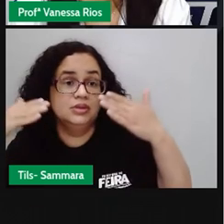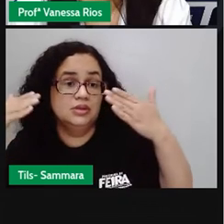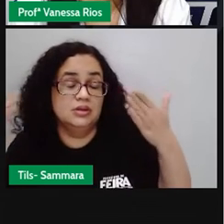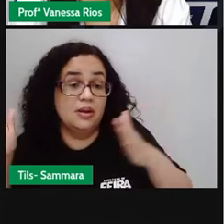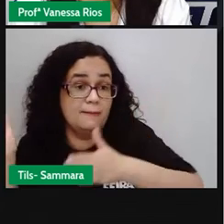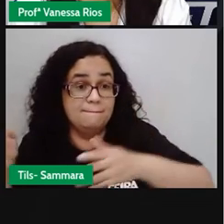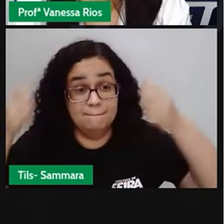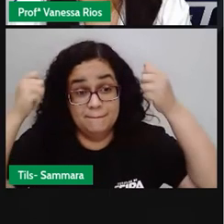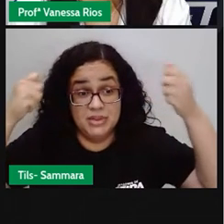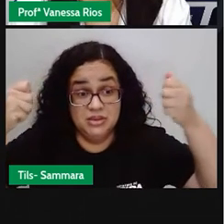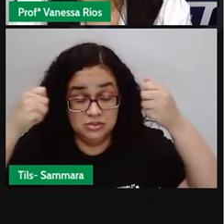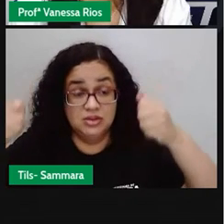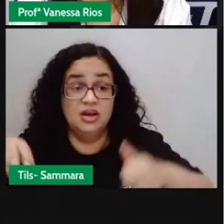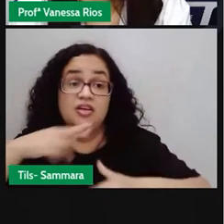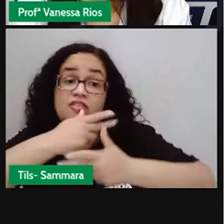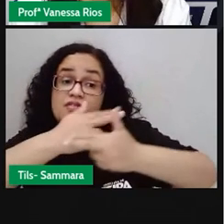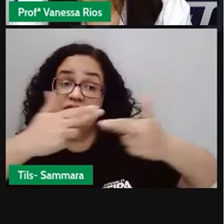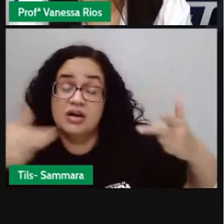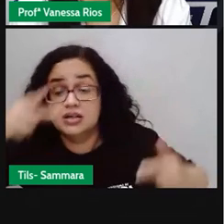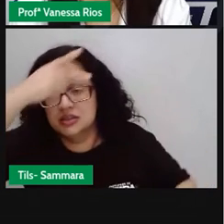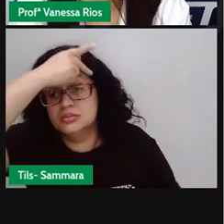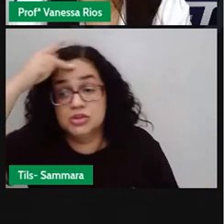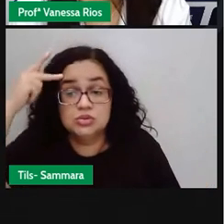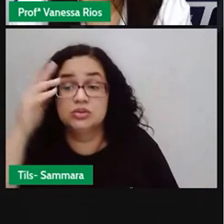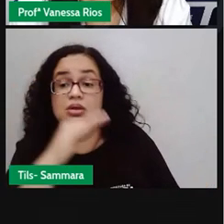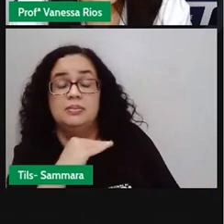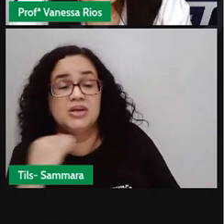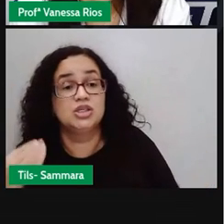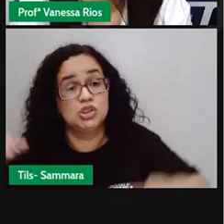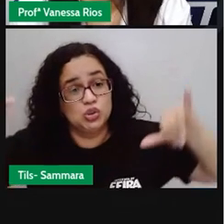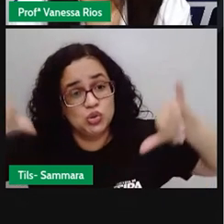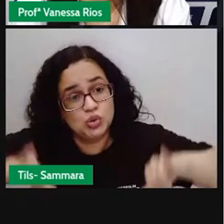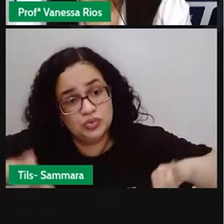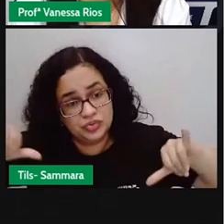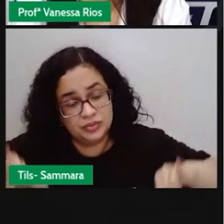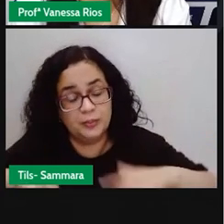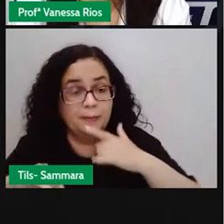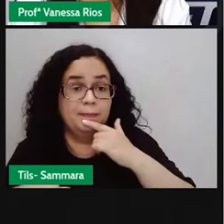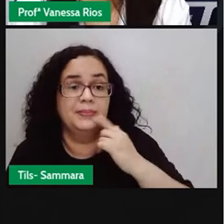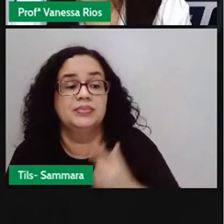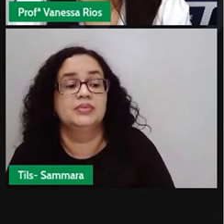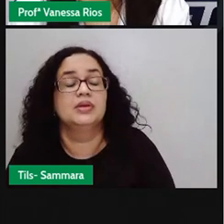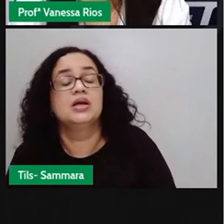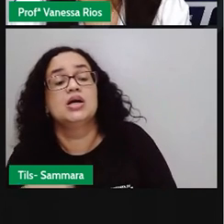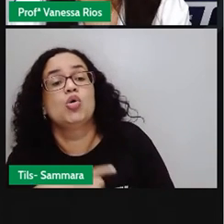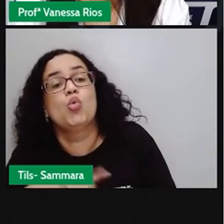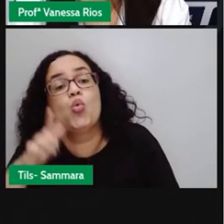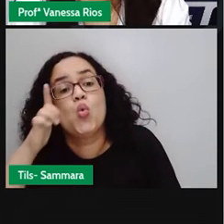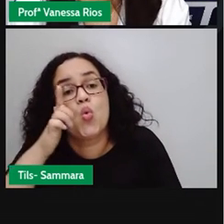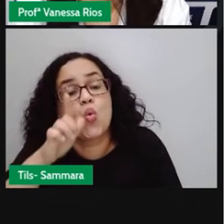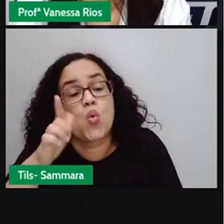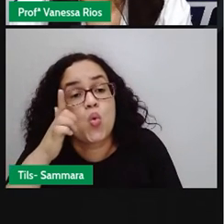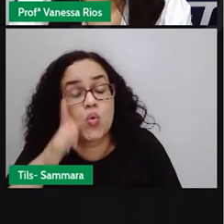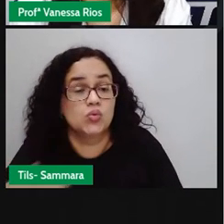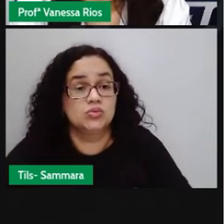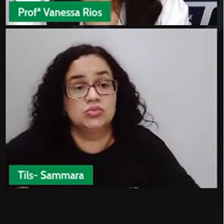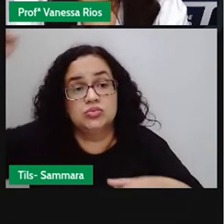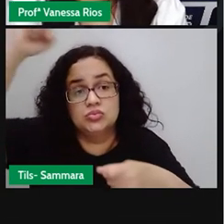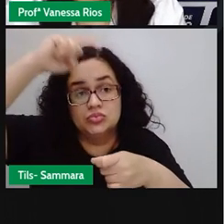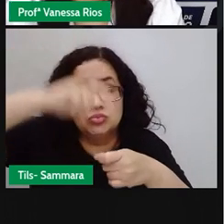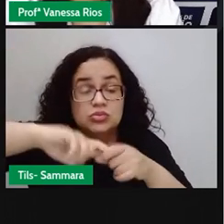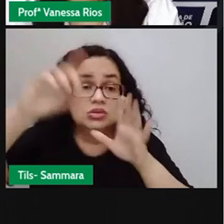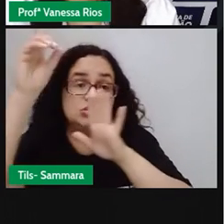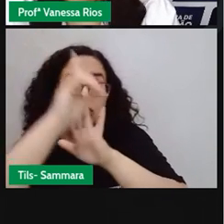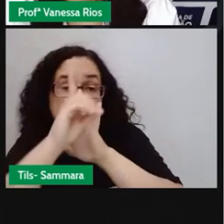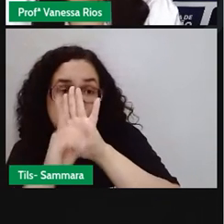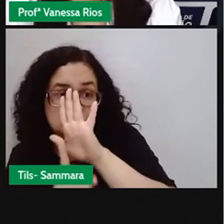nessas manifestações muitas pessoas morreram, muitas pessoas sofreram, para que a gente conseguisse aí de volta